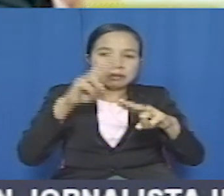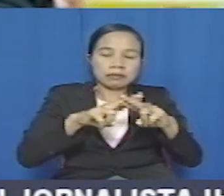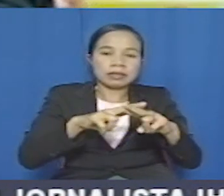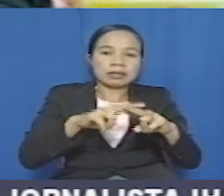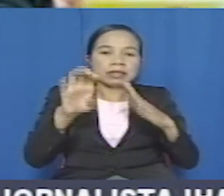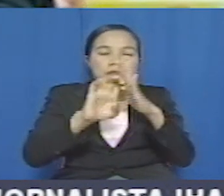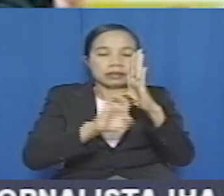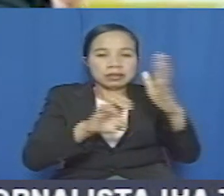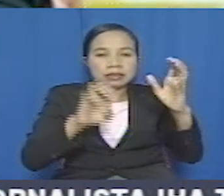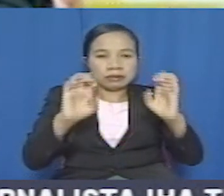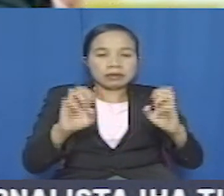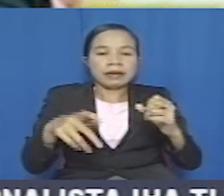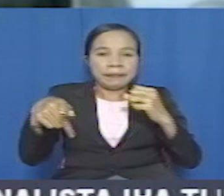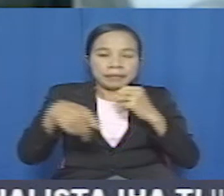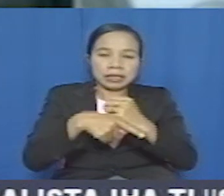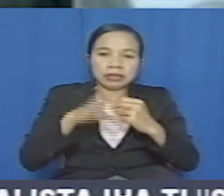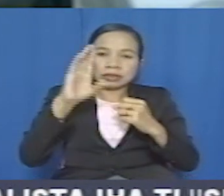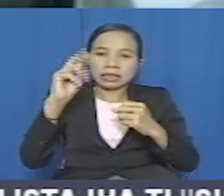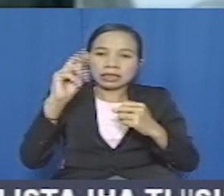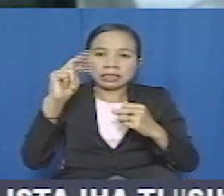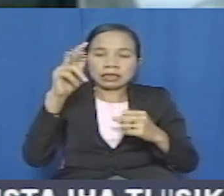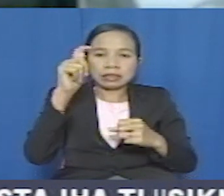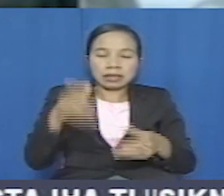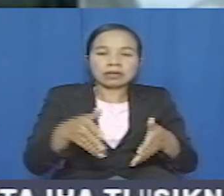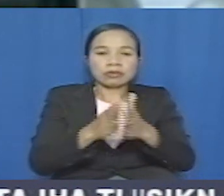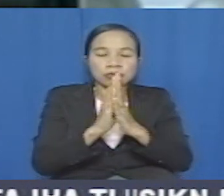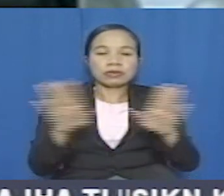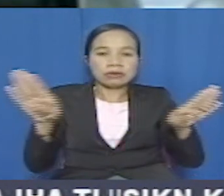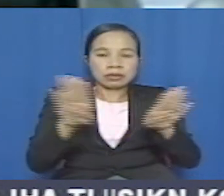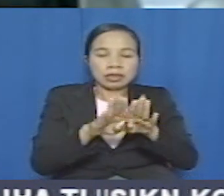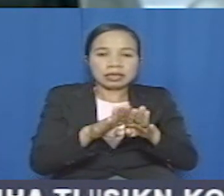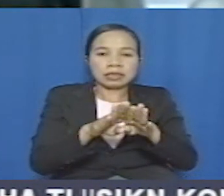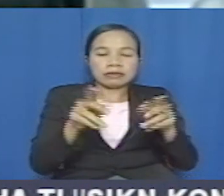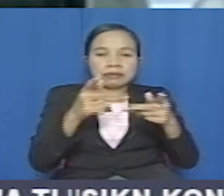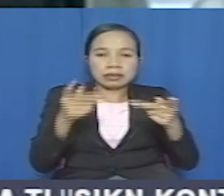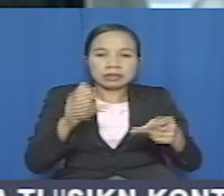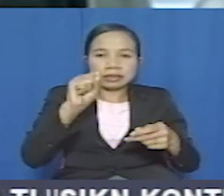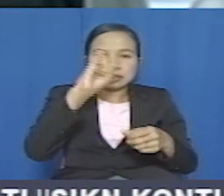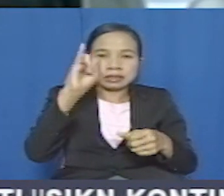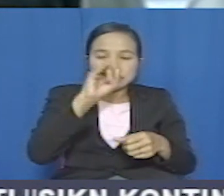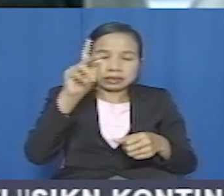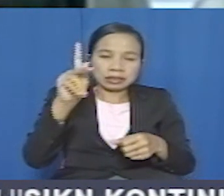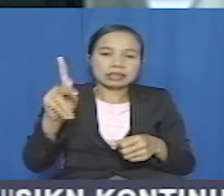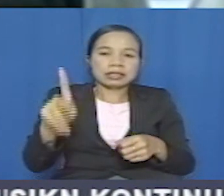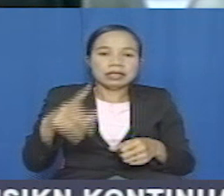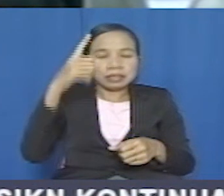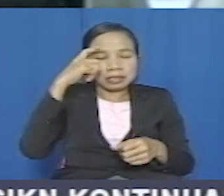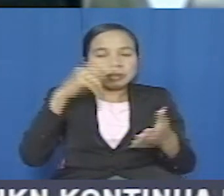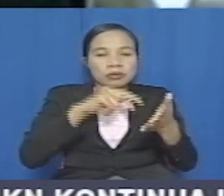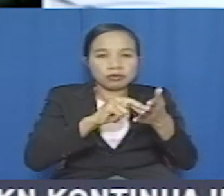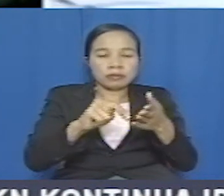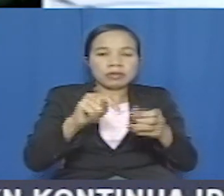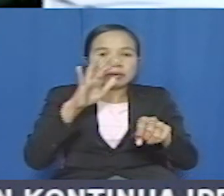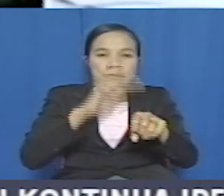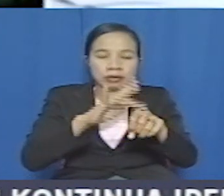de emergência. Banca da oposição parlamentar, russo atutaca Centro Integrado de Gestão no Crise, também número